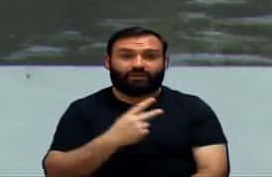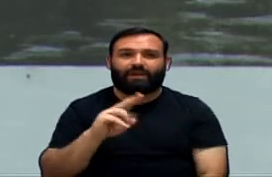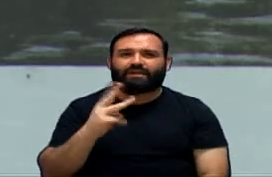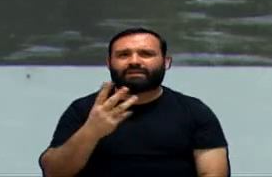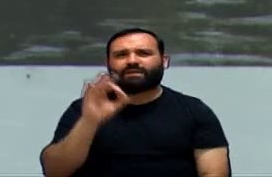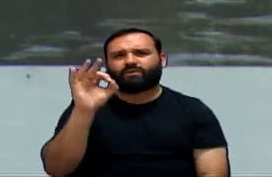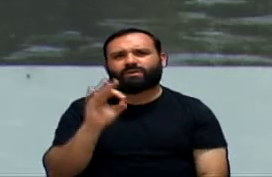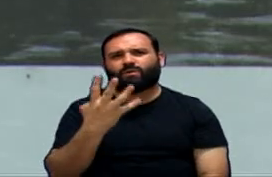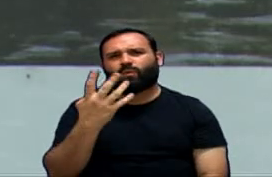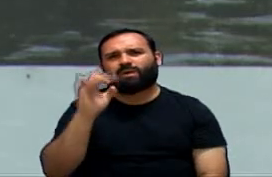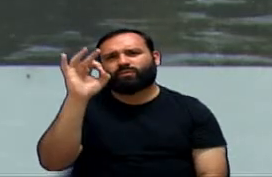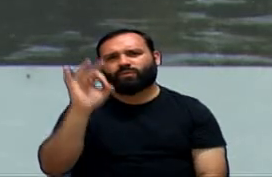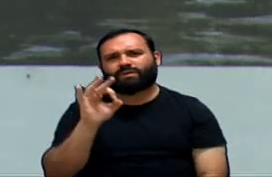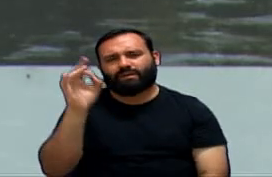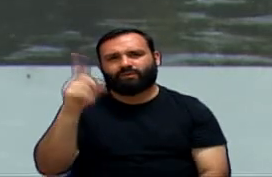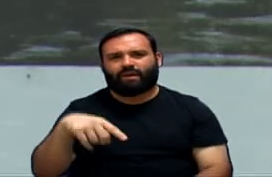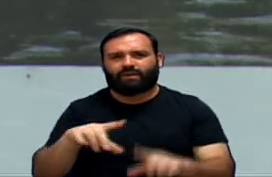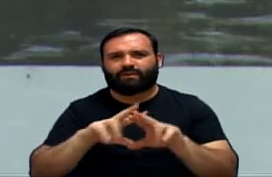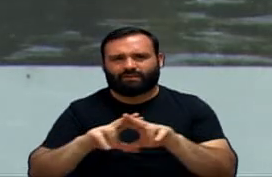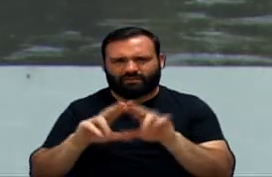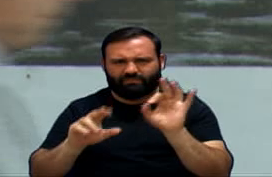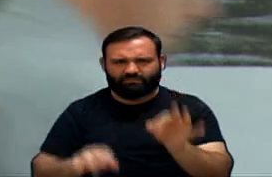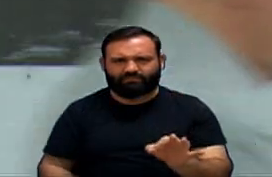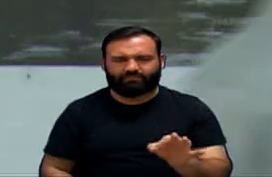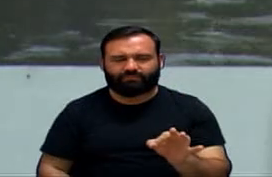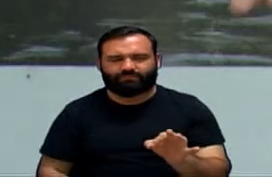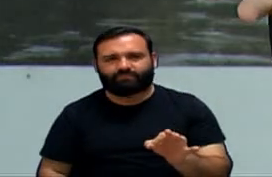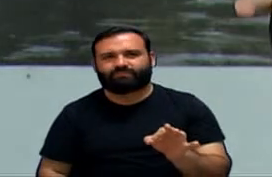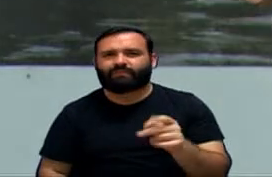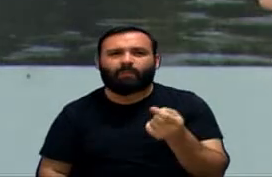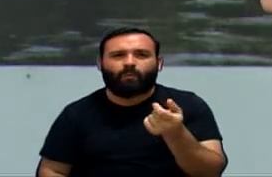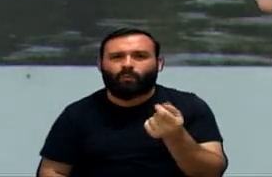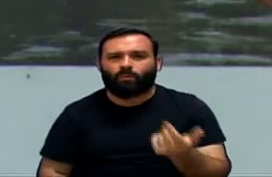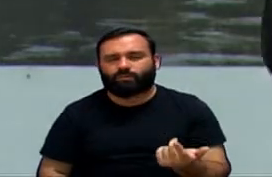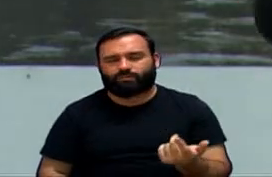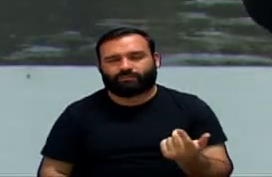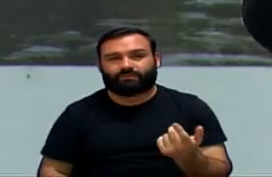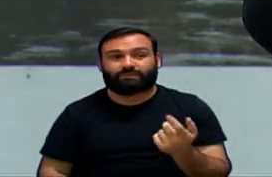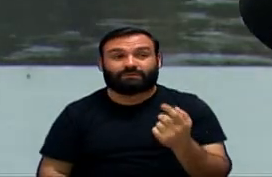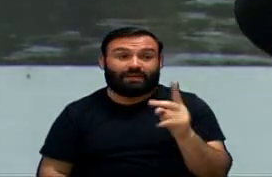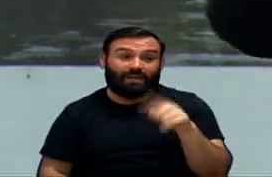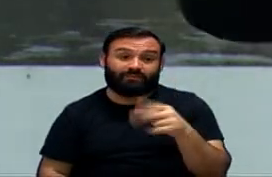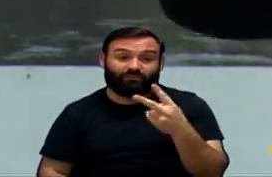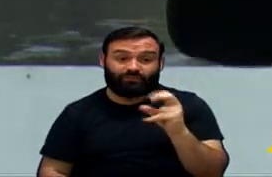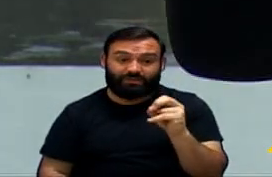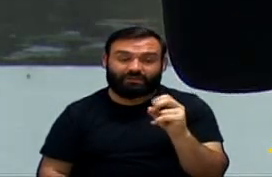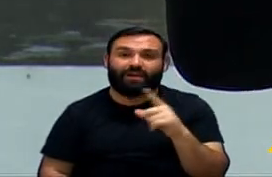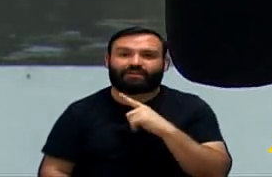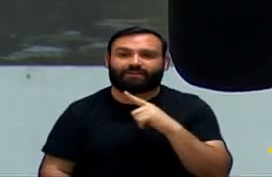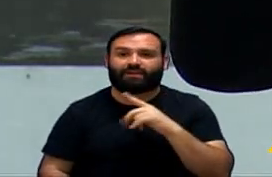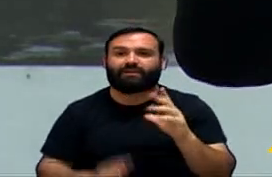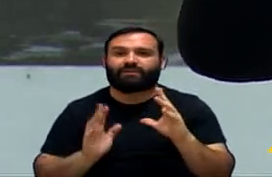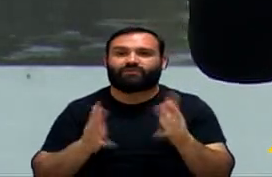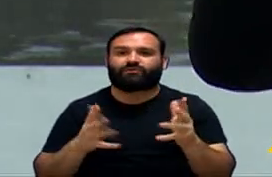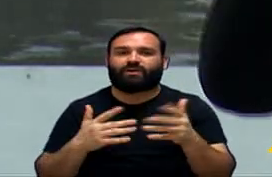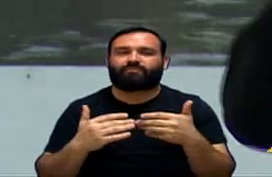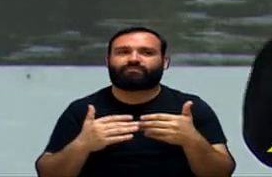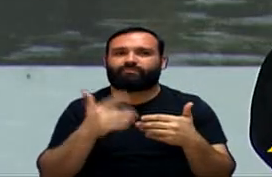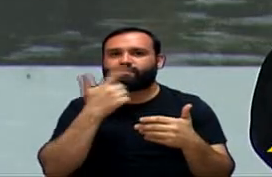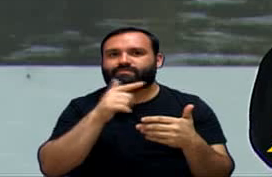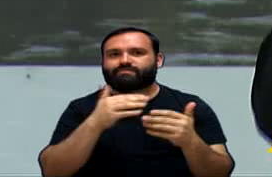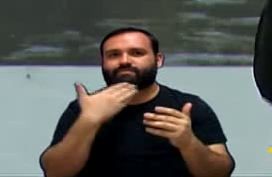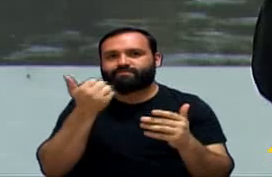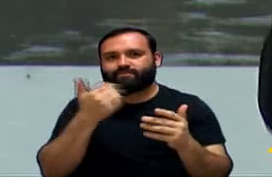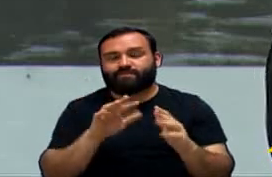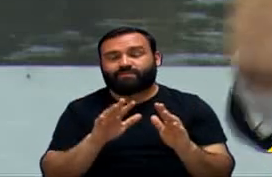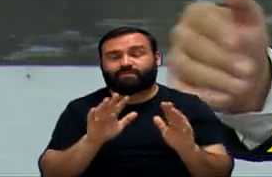4% de de reciclado é isso né Iara é pouco se fosse 20 já teríamos já um Norte um melhor Norte